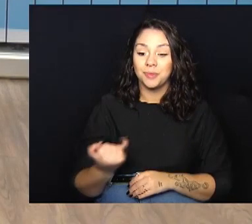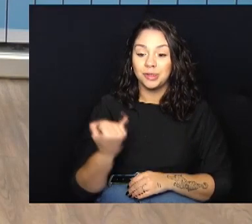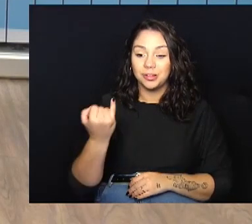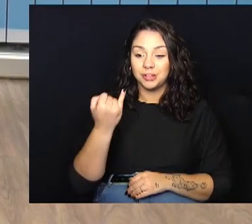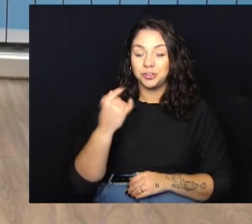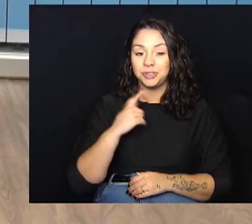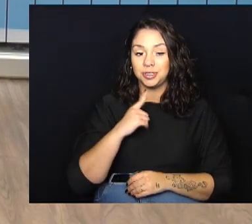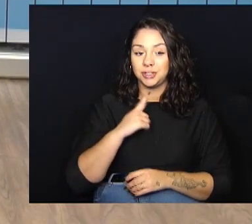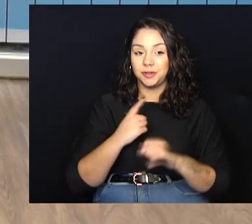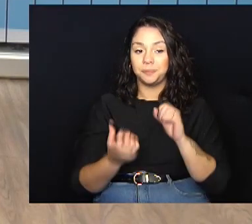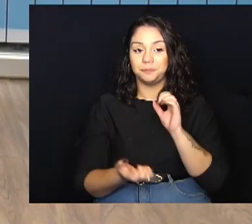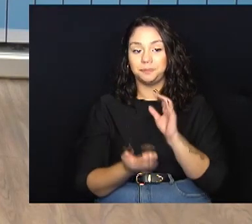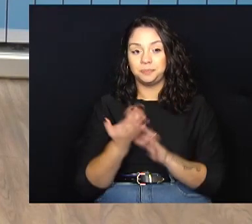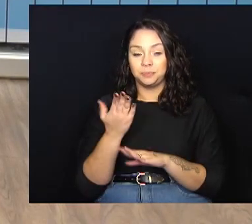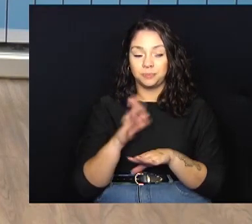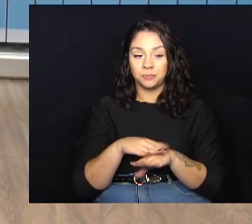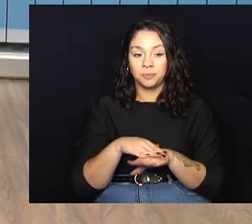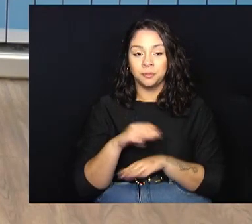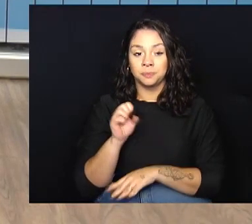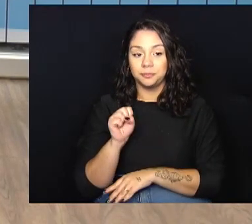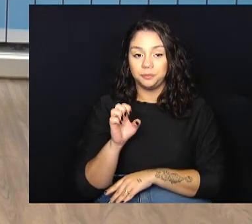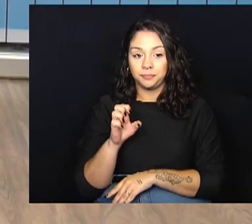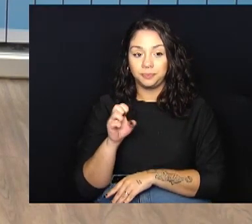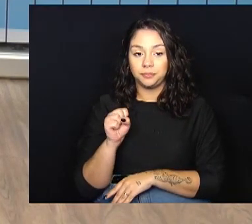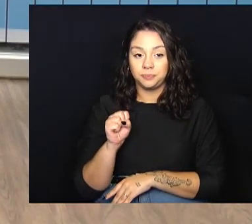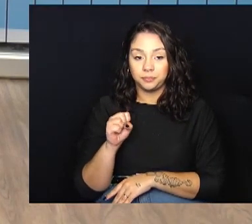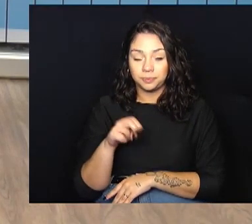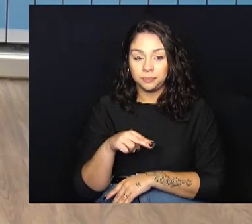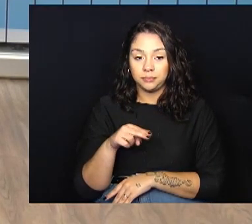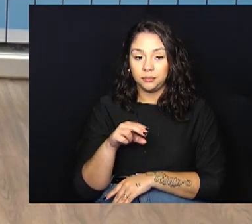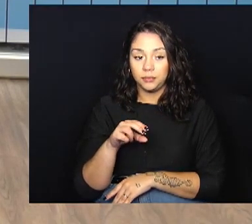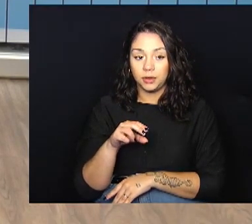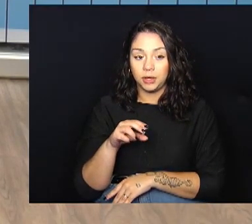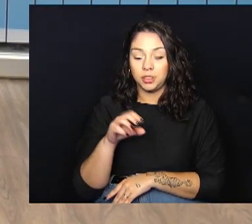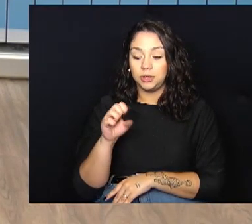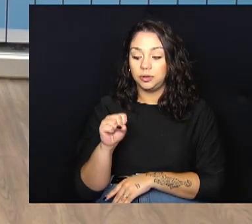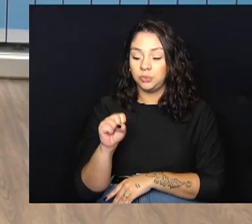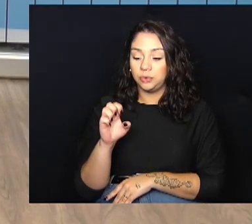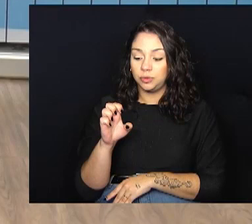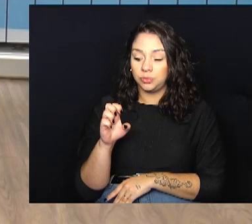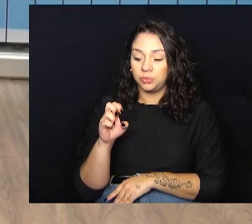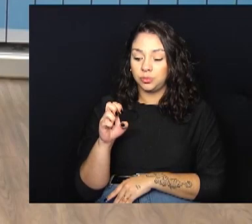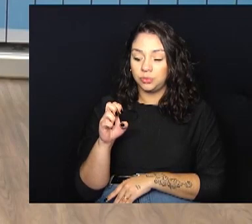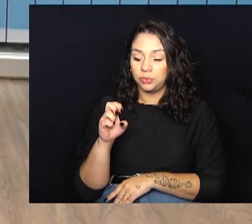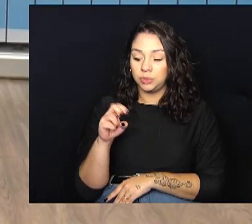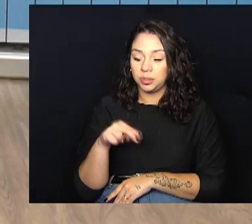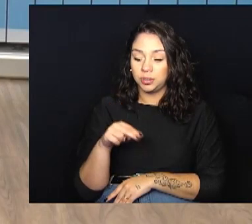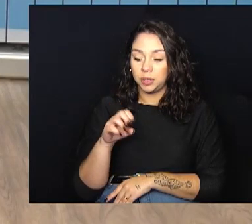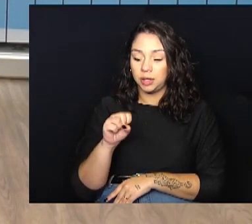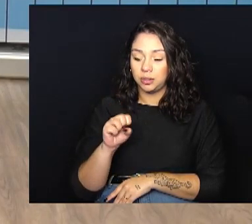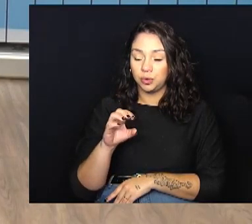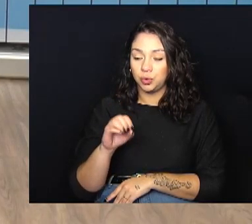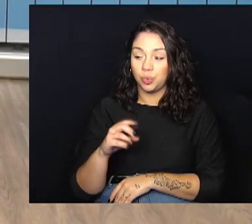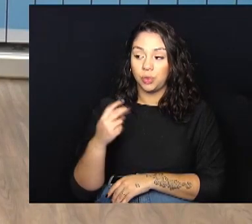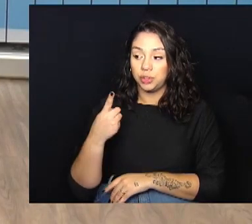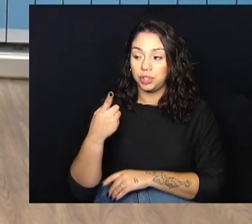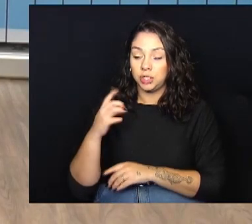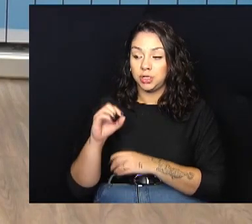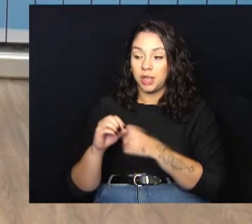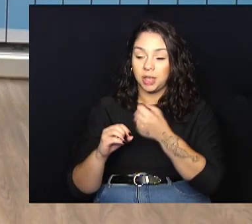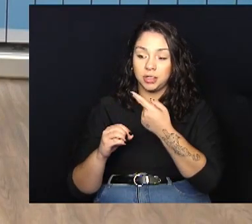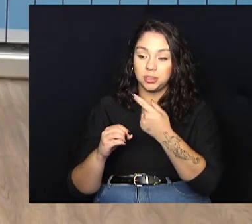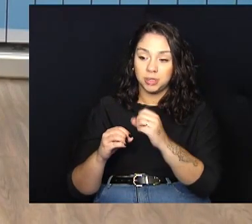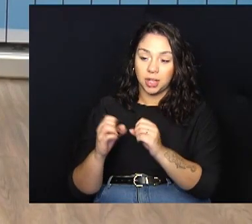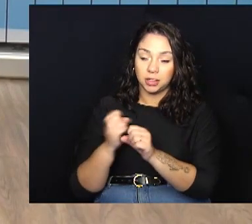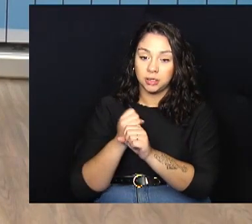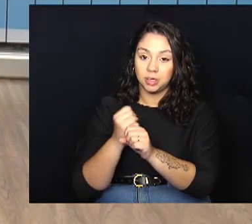realização do censo A cada 10 anos seja bem-vindo e bom dia bom dia